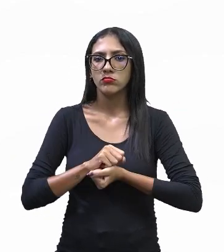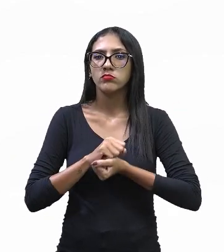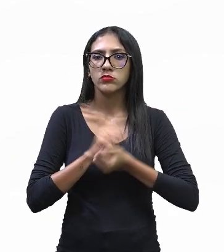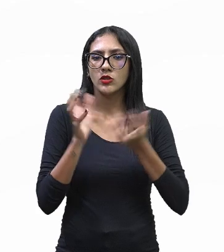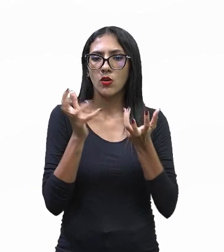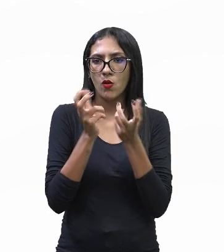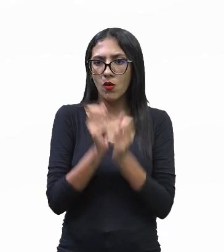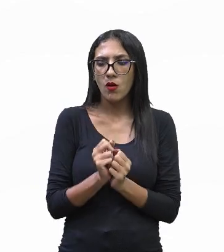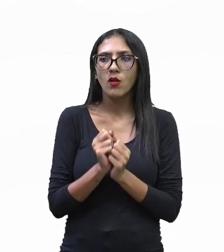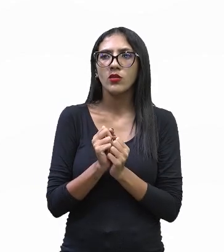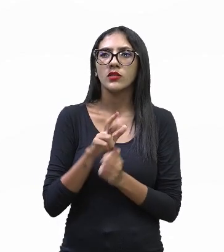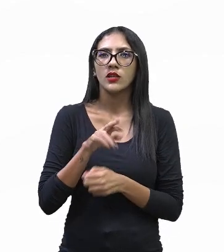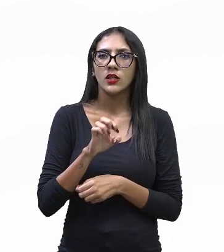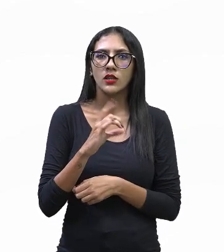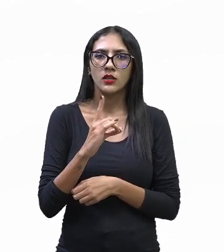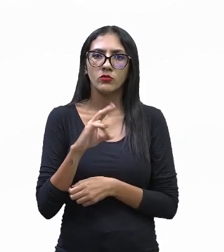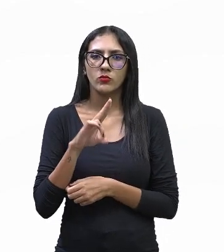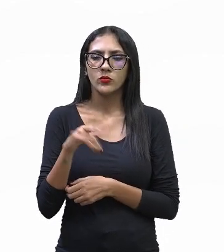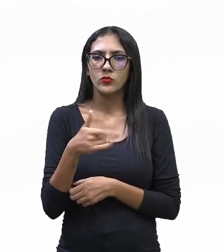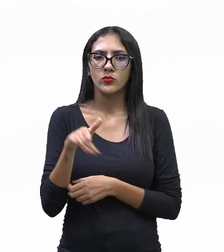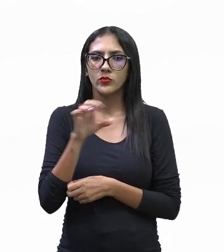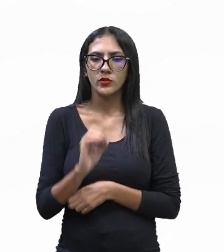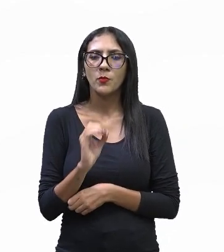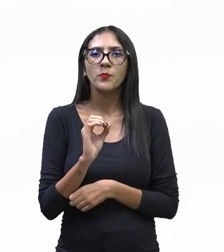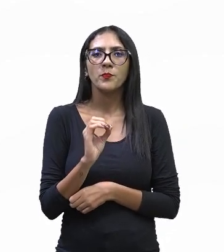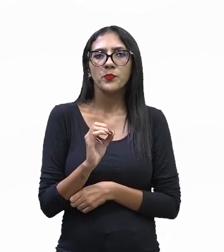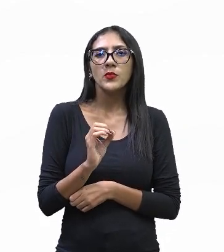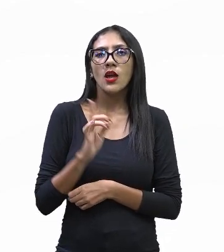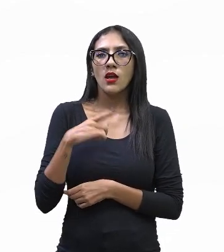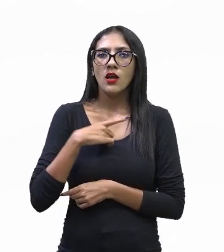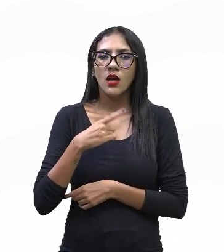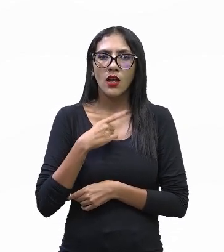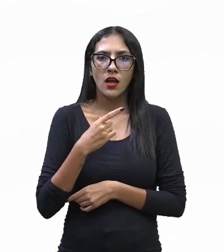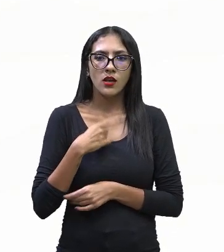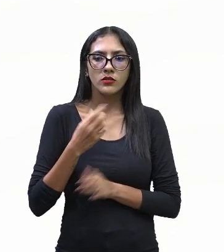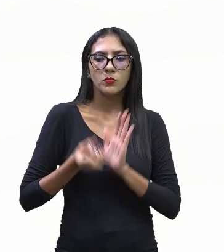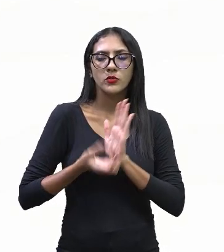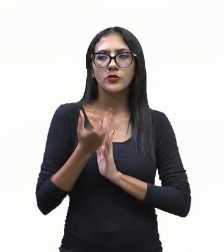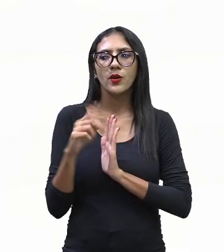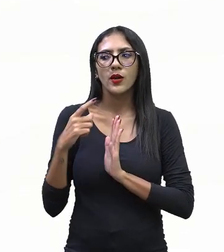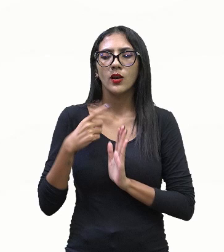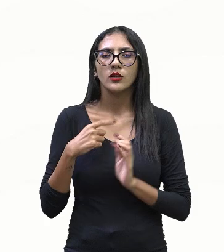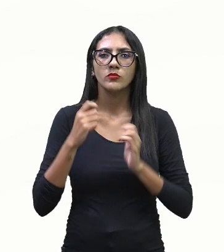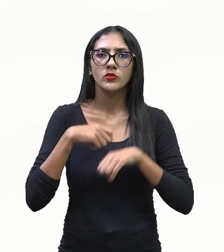tá? Então, é quando essa reação de oxirredução é